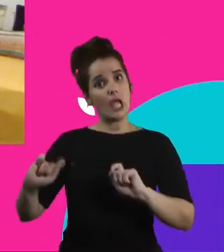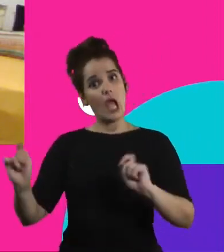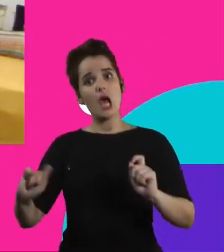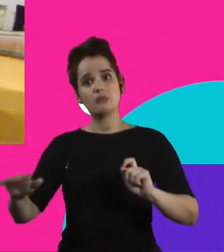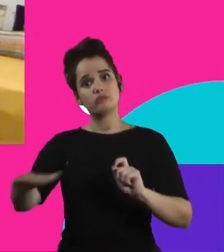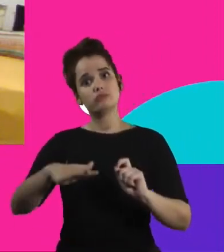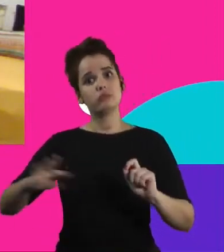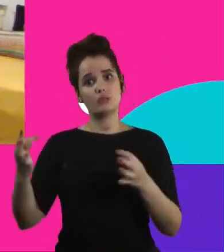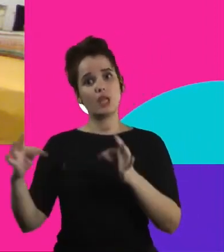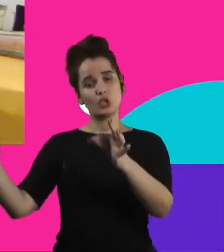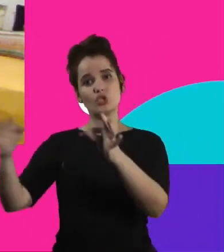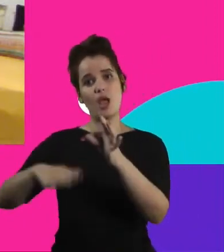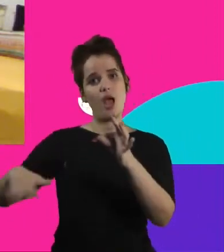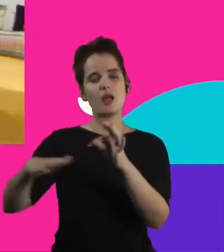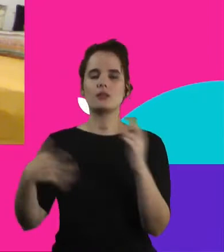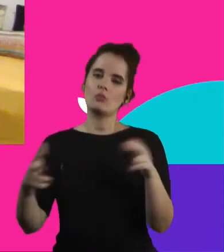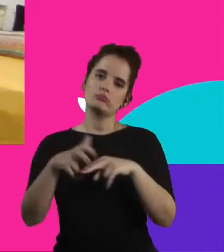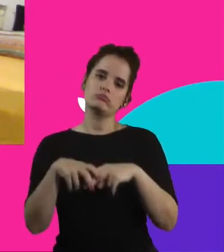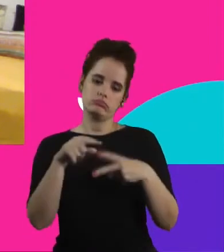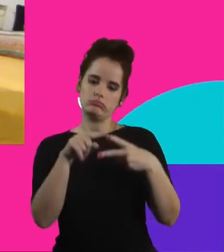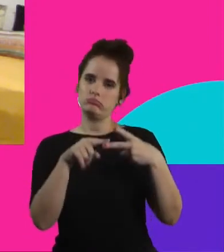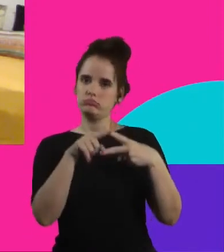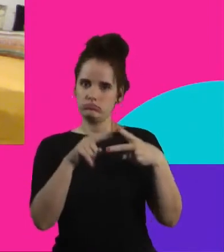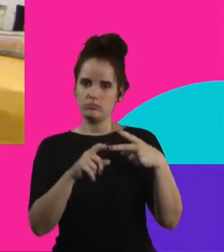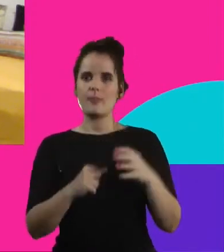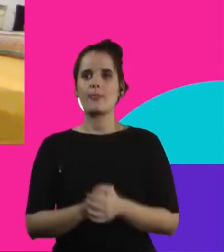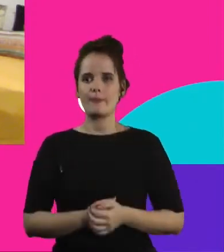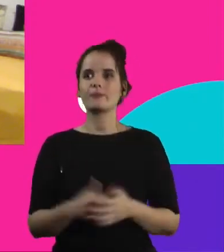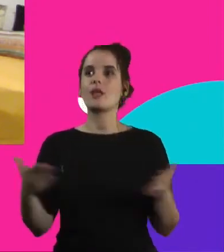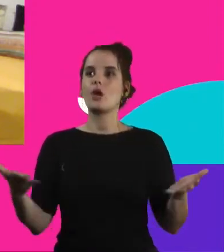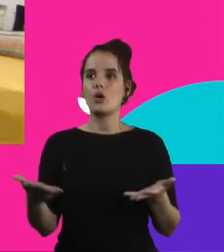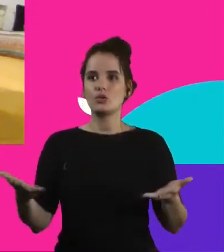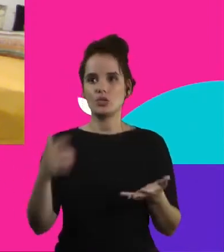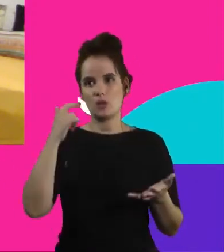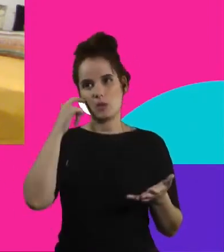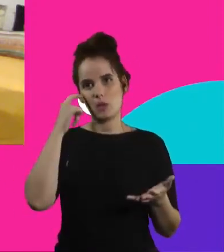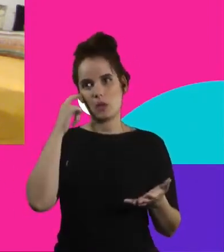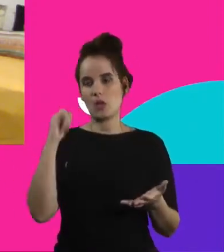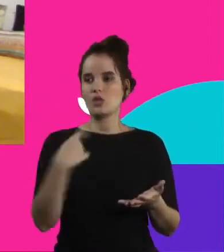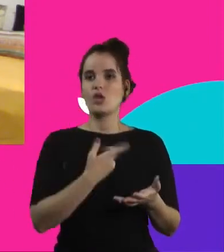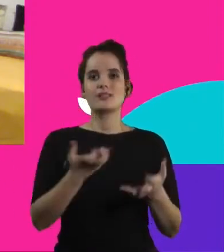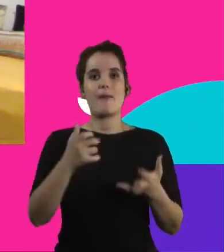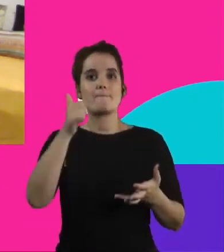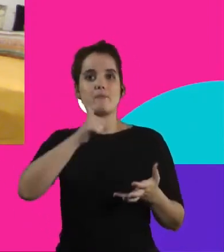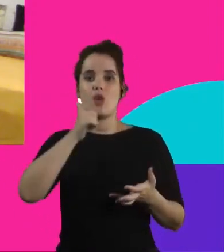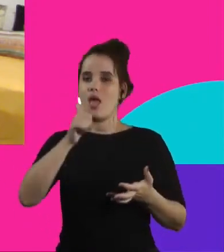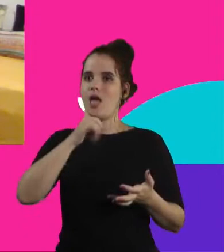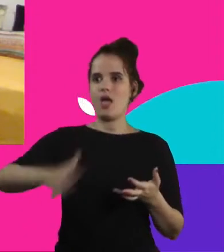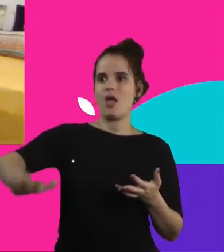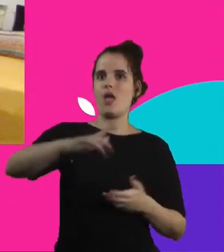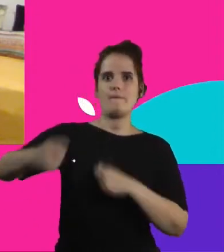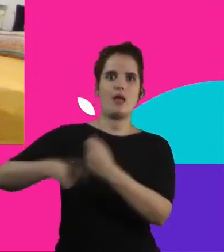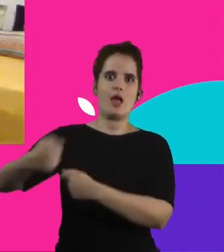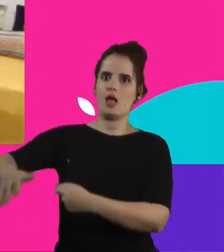consideram a possibilidade. Então hoje o Reprograma tem vindo nessas duas frentes. No presente, a gente quer colocar mulheres rápido no mercado, porque senão a gente vai começar